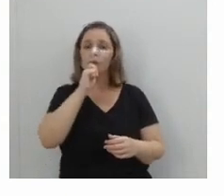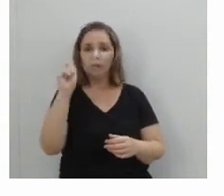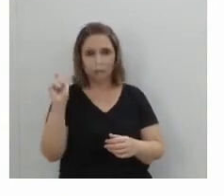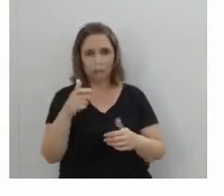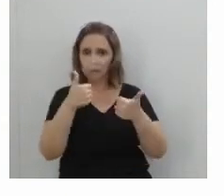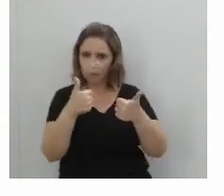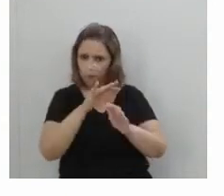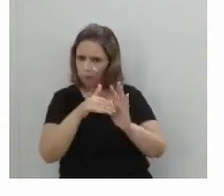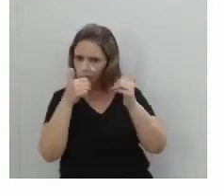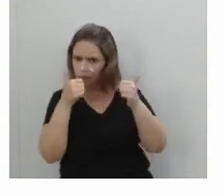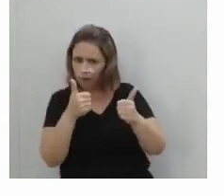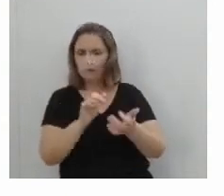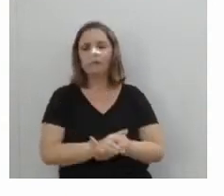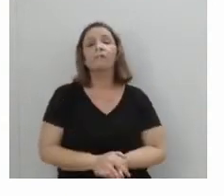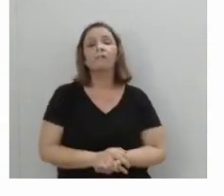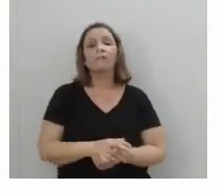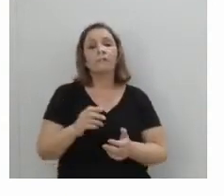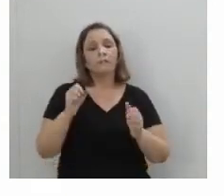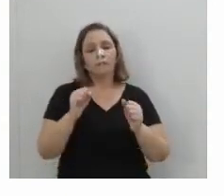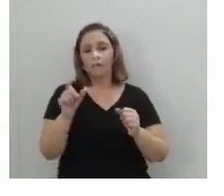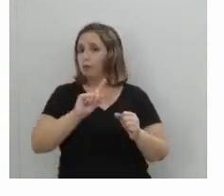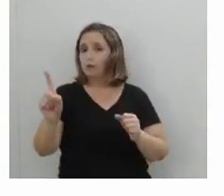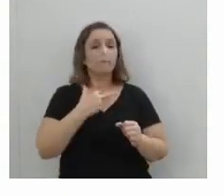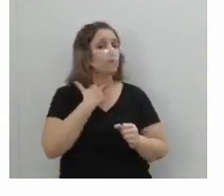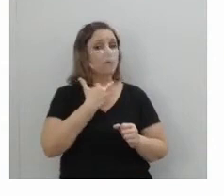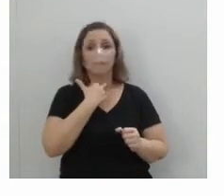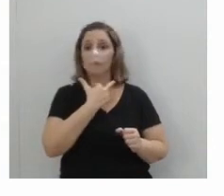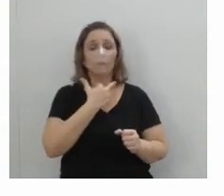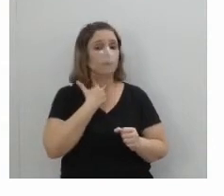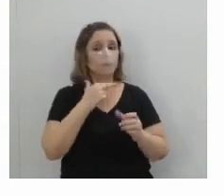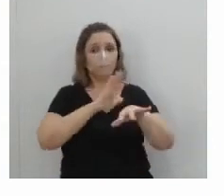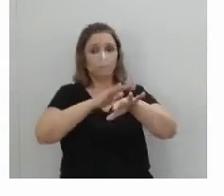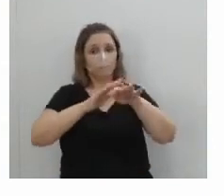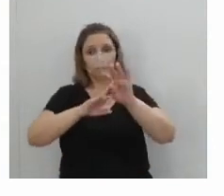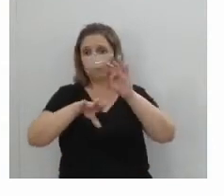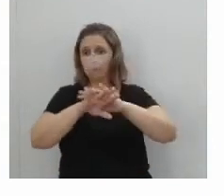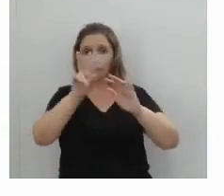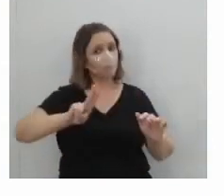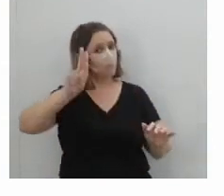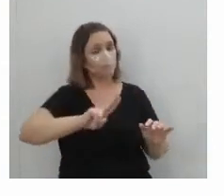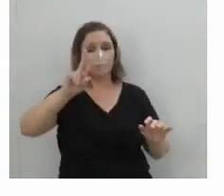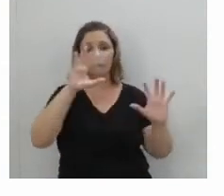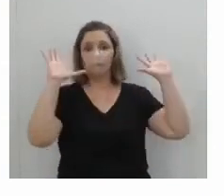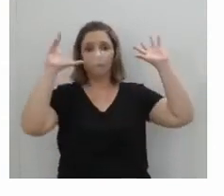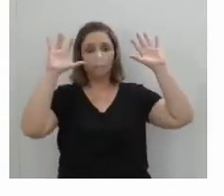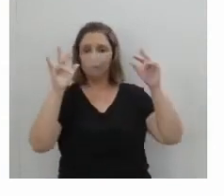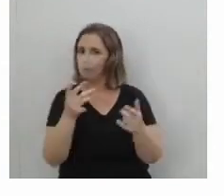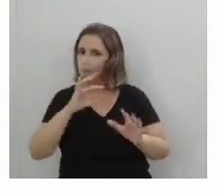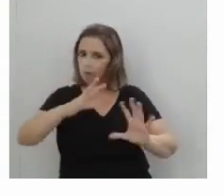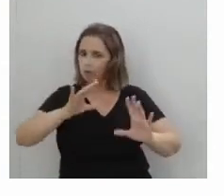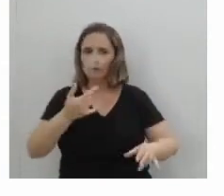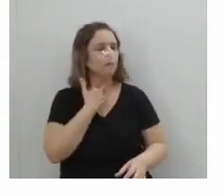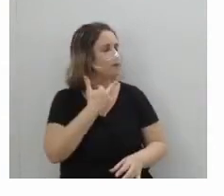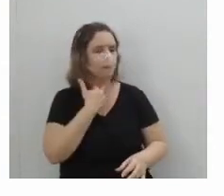Tudo bem? O jogo não é permitido o uso das mãos, de nenhuma manobra com a bola. Só